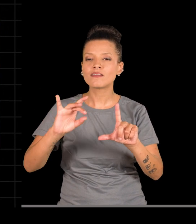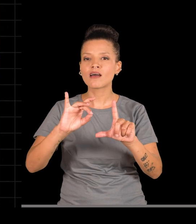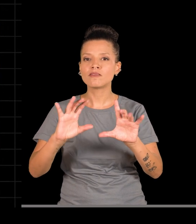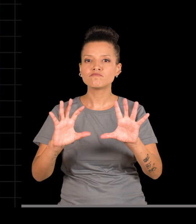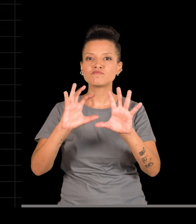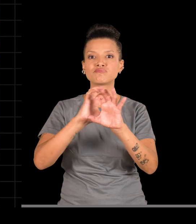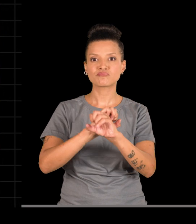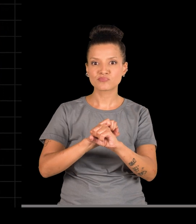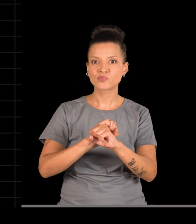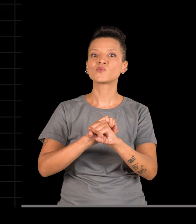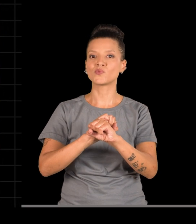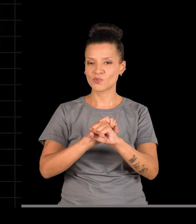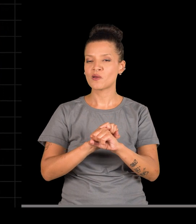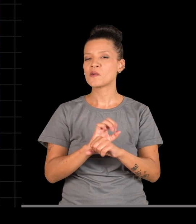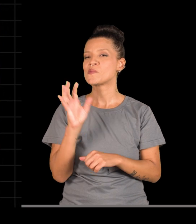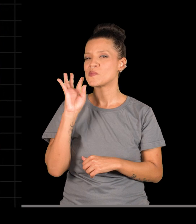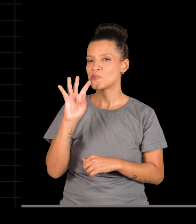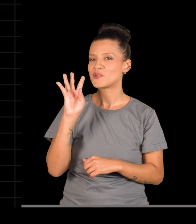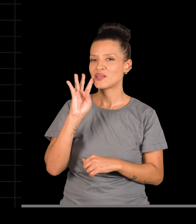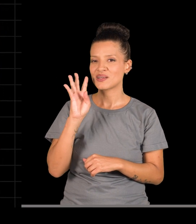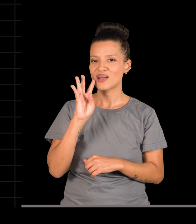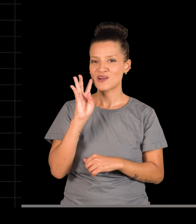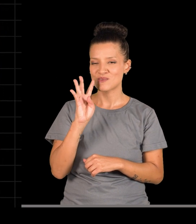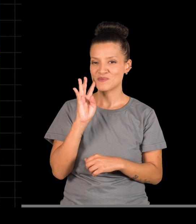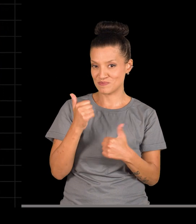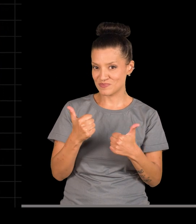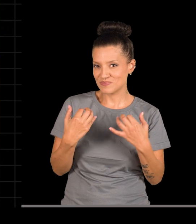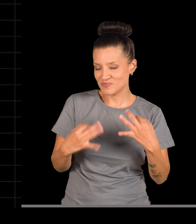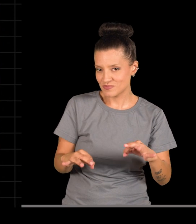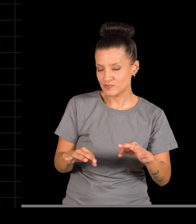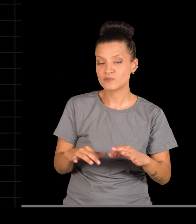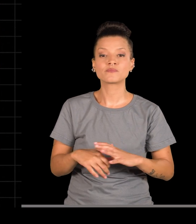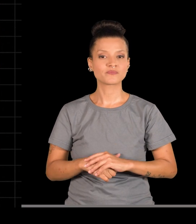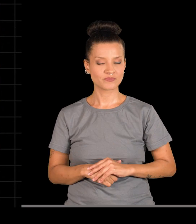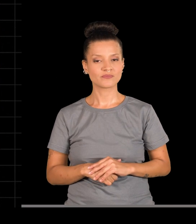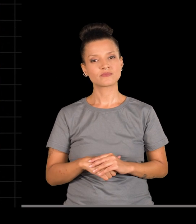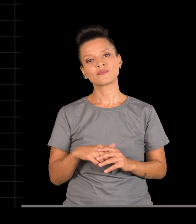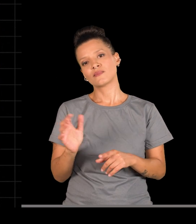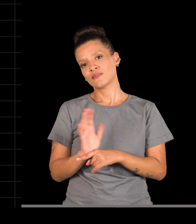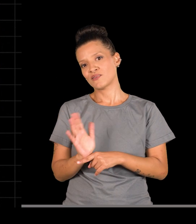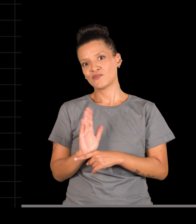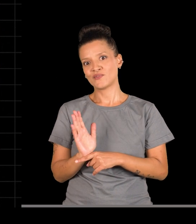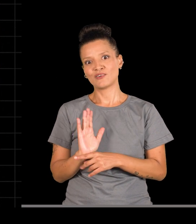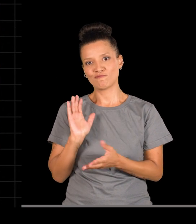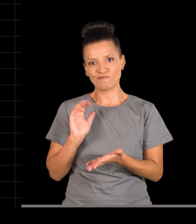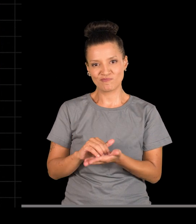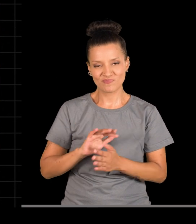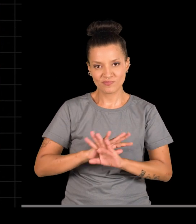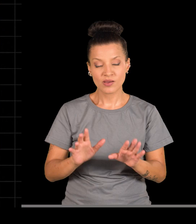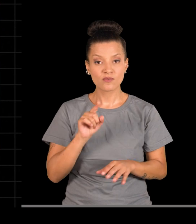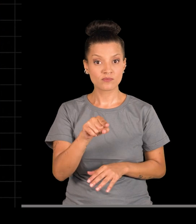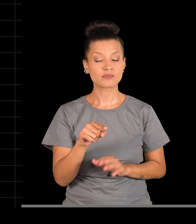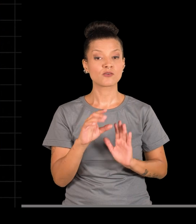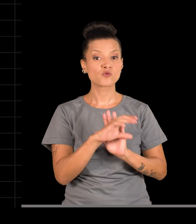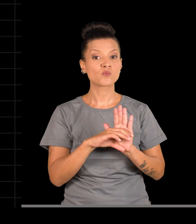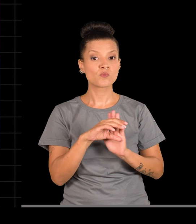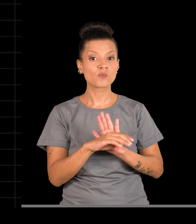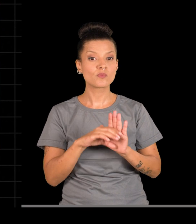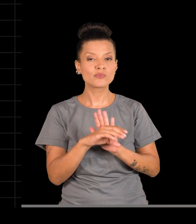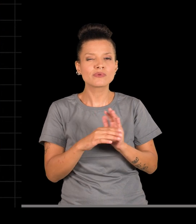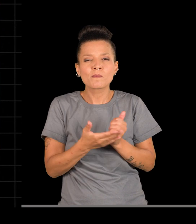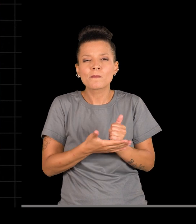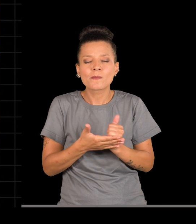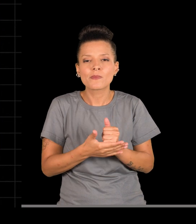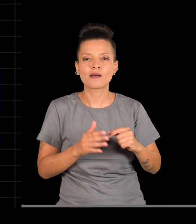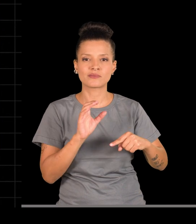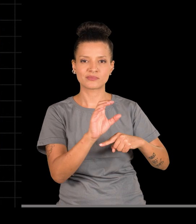cada figurinha dessa que subdivide o tangram representa em relação ao total. Muito legal essa atividade, certo? Então por esse vídeo aqui é só. Você ficou sabendo tudo aí